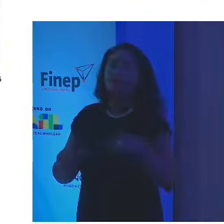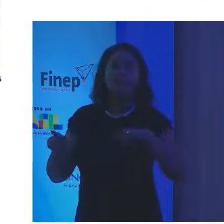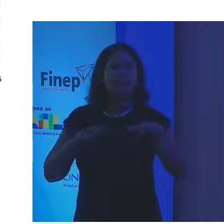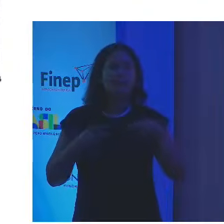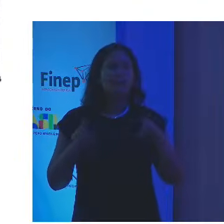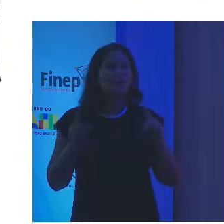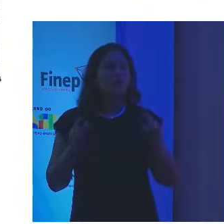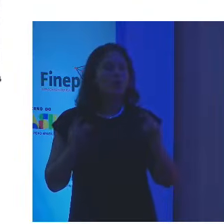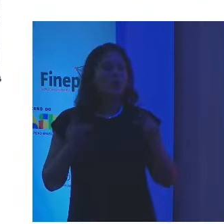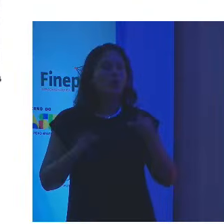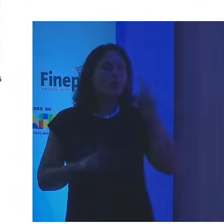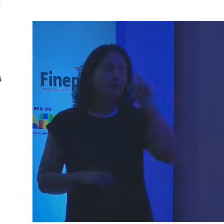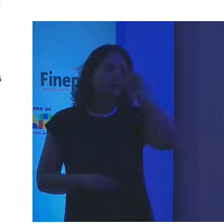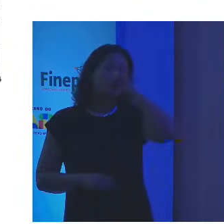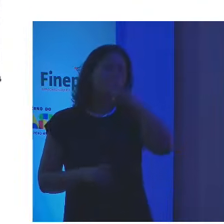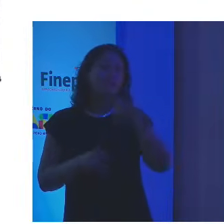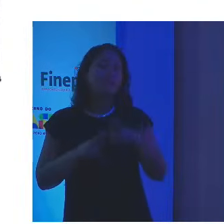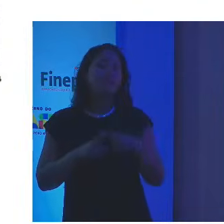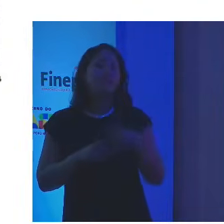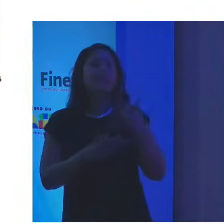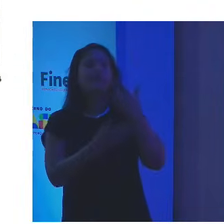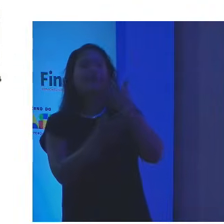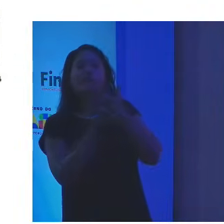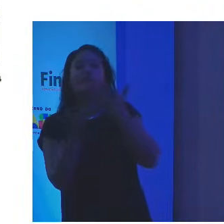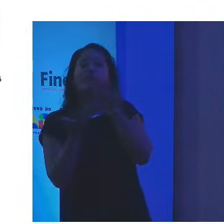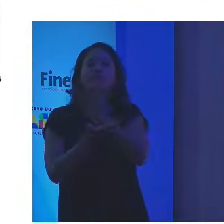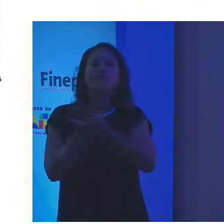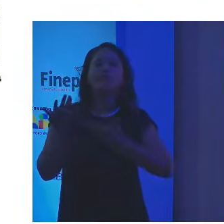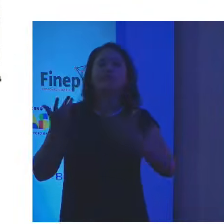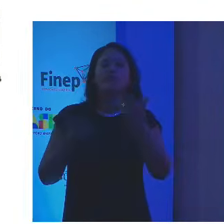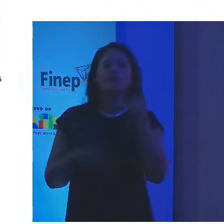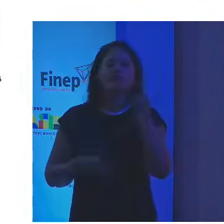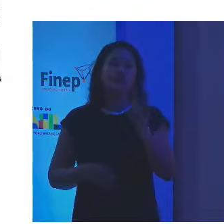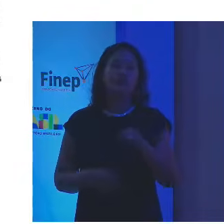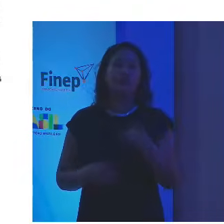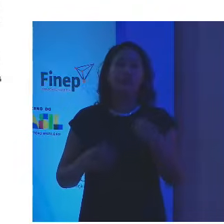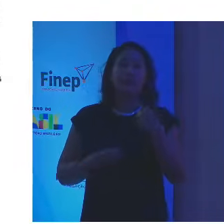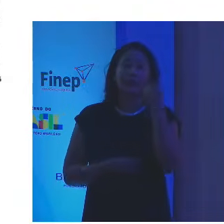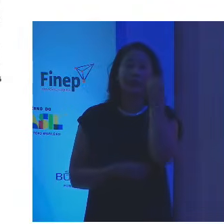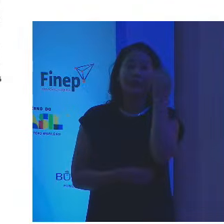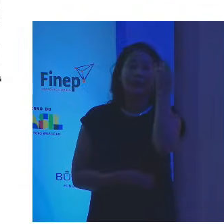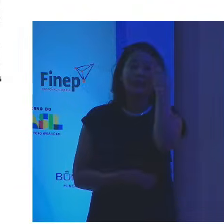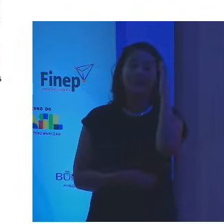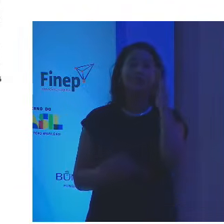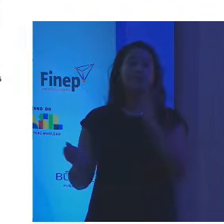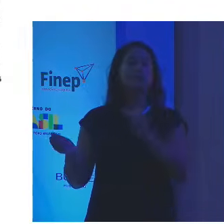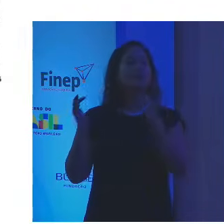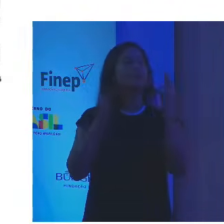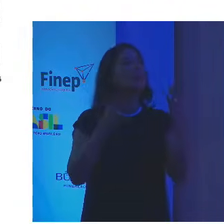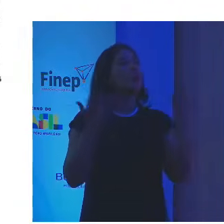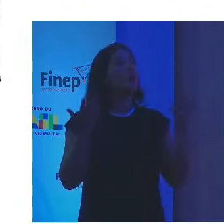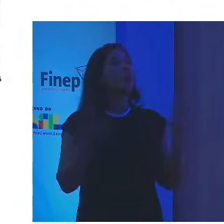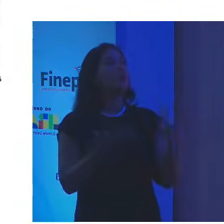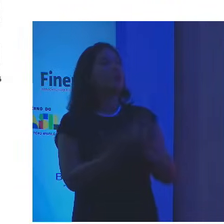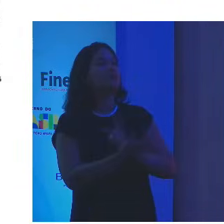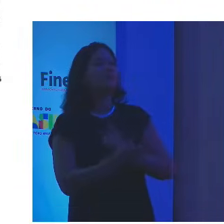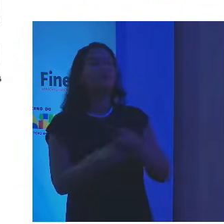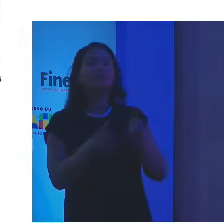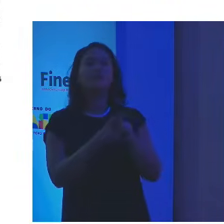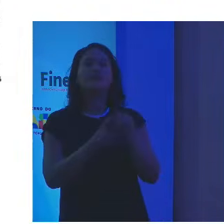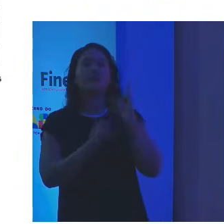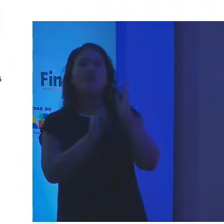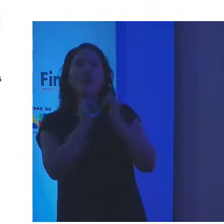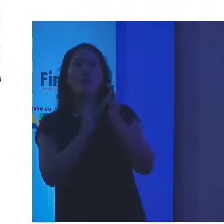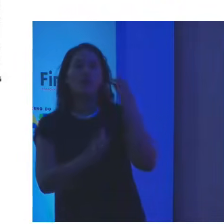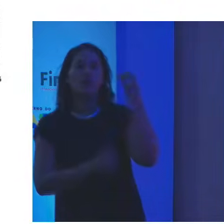bem difícil, porque a diplomacia científica é multirrelacional, né? Então eu estou tentando entender quais são os processos que acontecem de